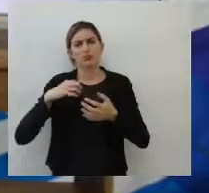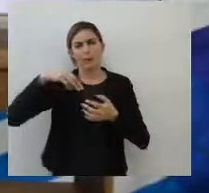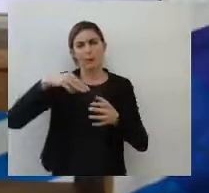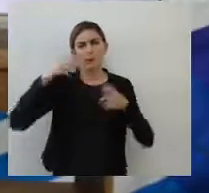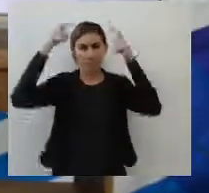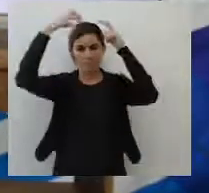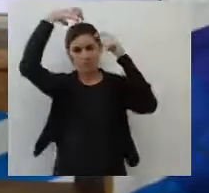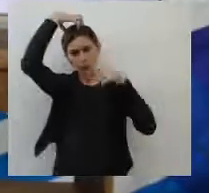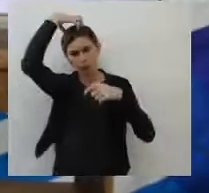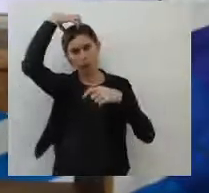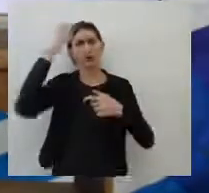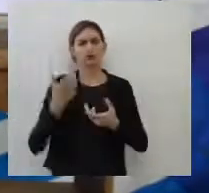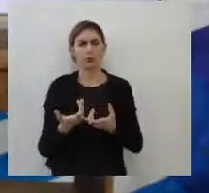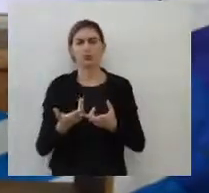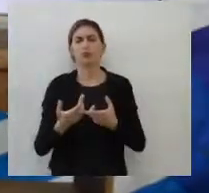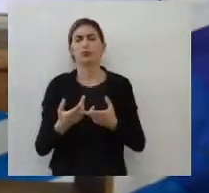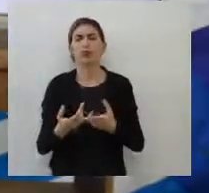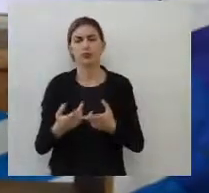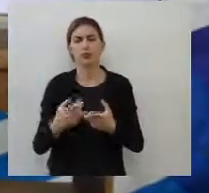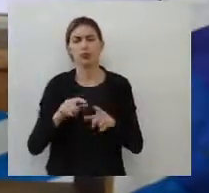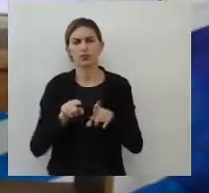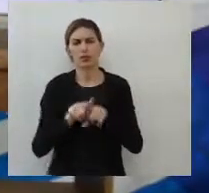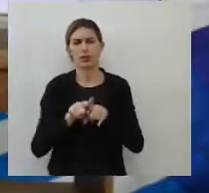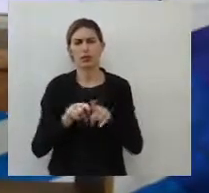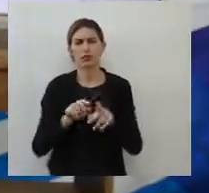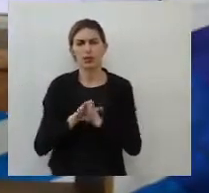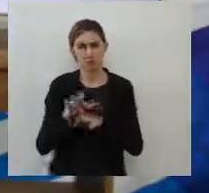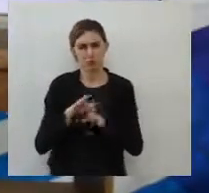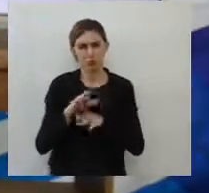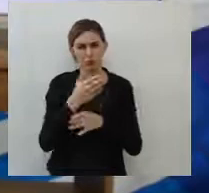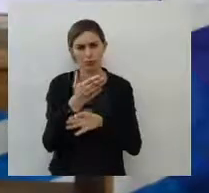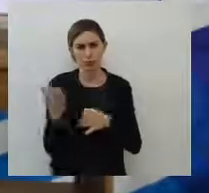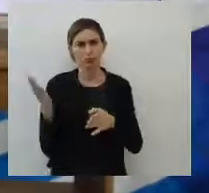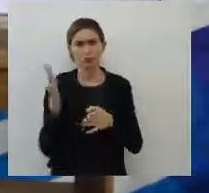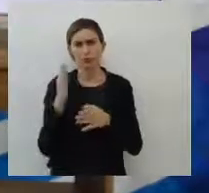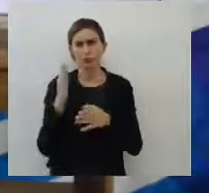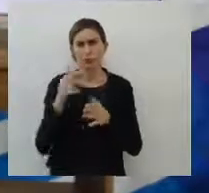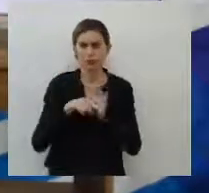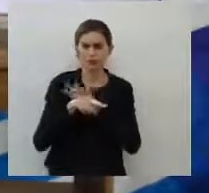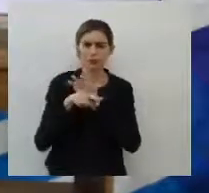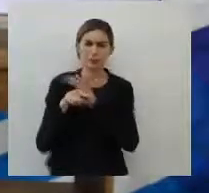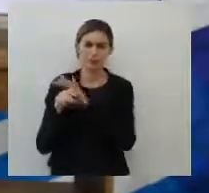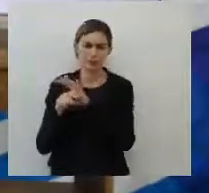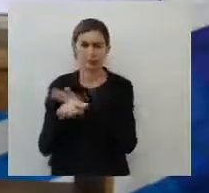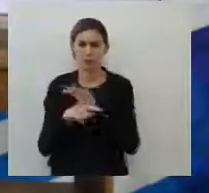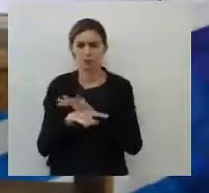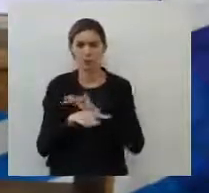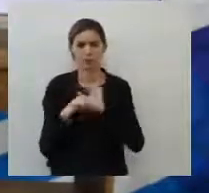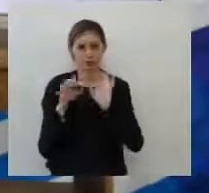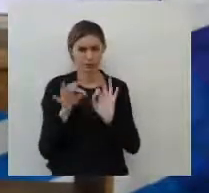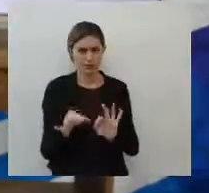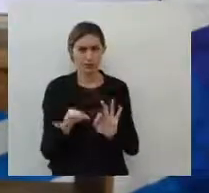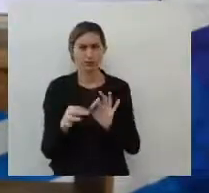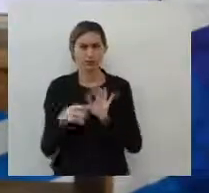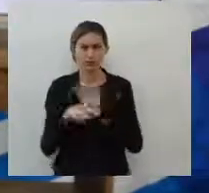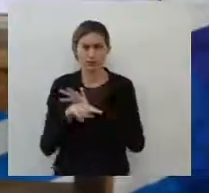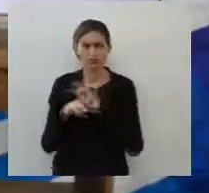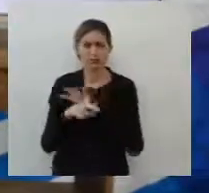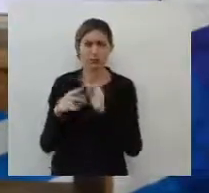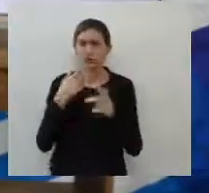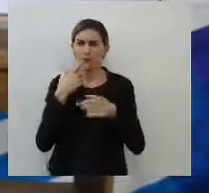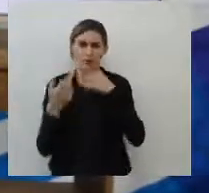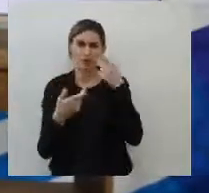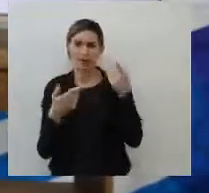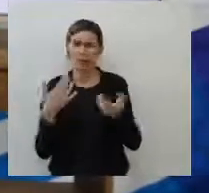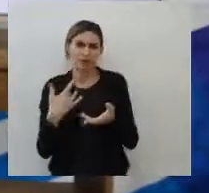monarquia. Inclusive, aconselho você a dar uma pesquisada, tá certo? Dar uma busca. Não dá para falar